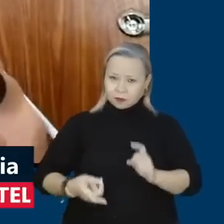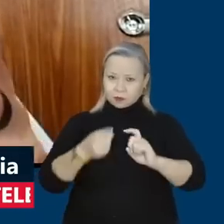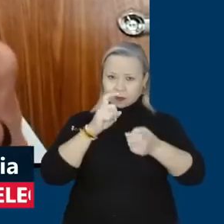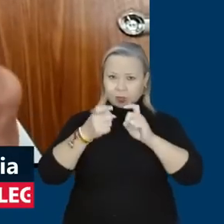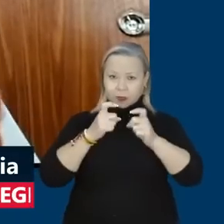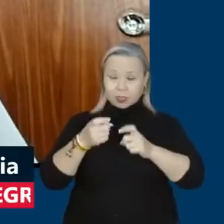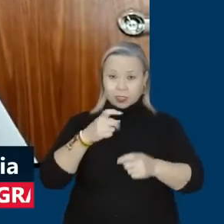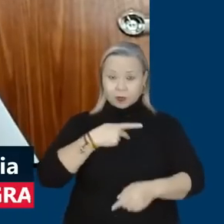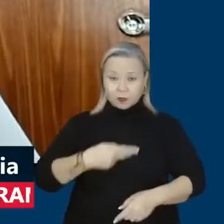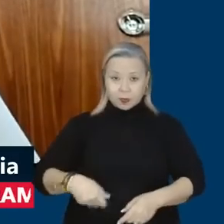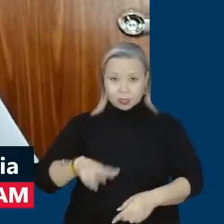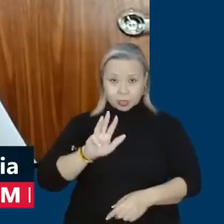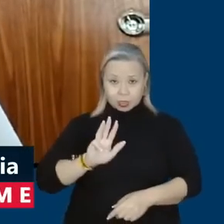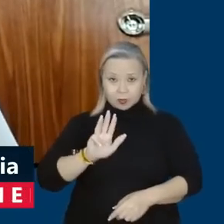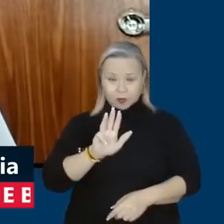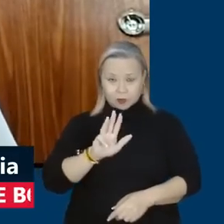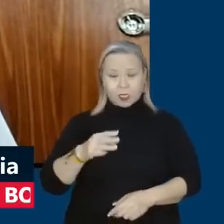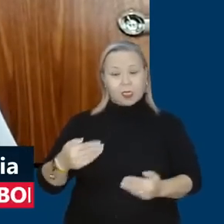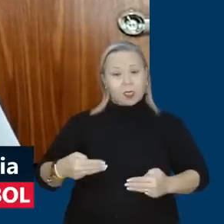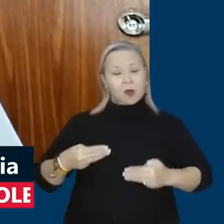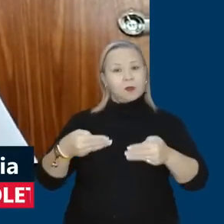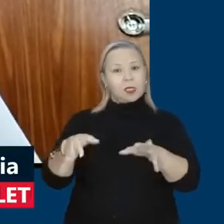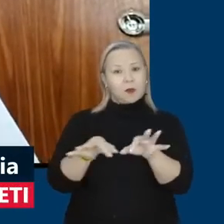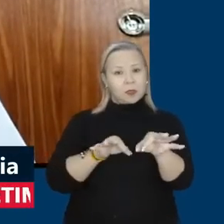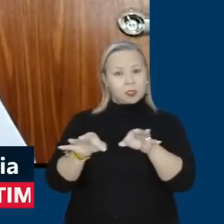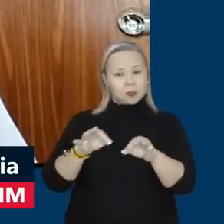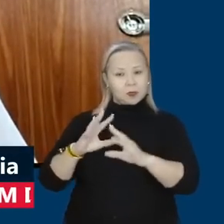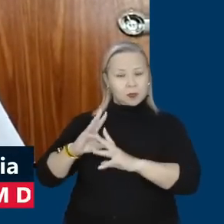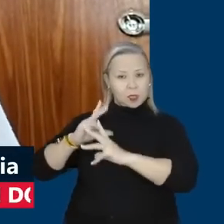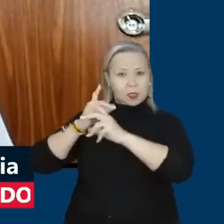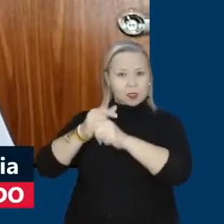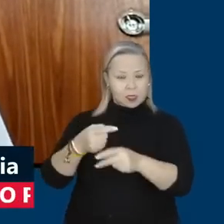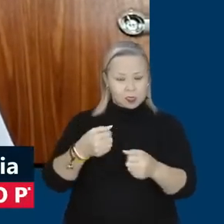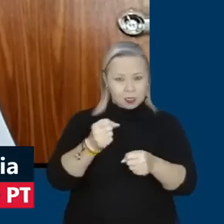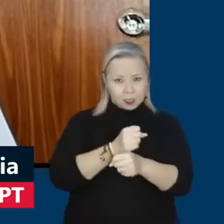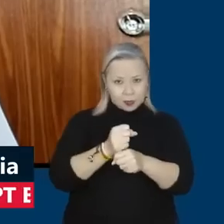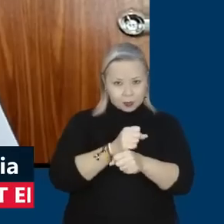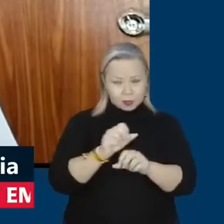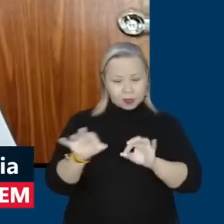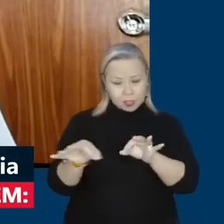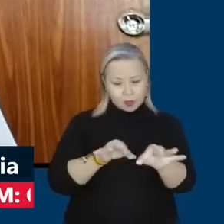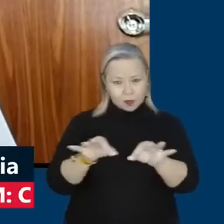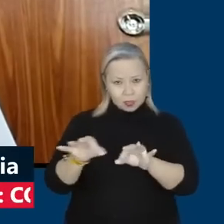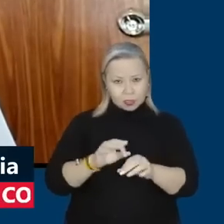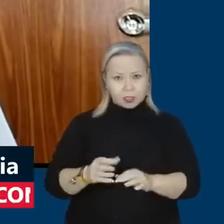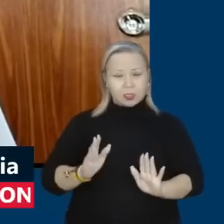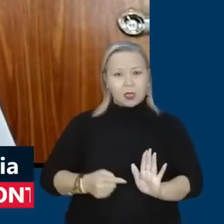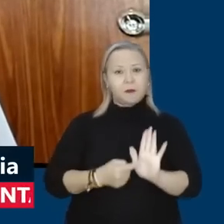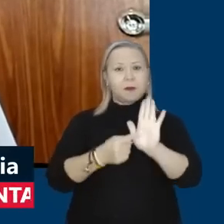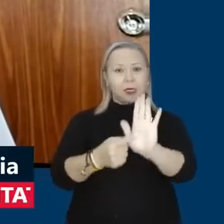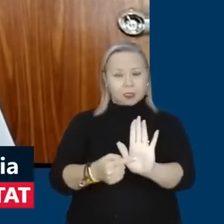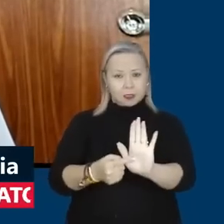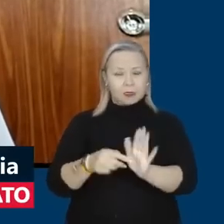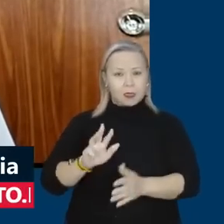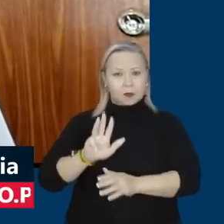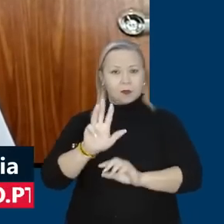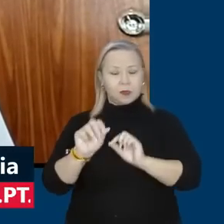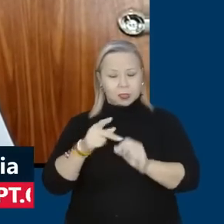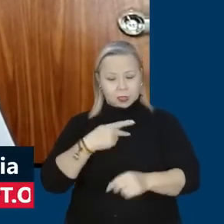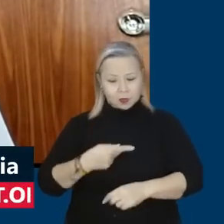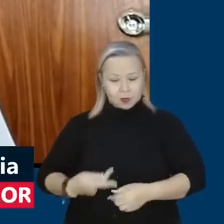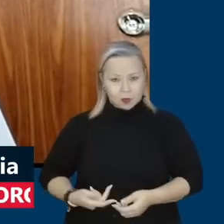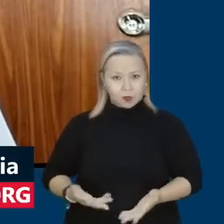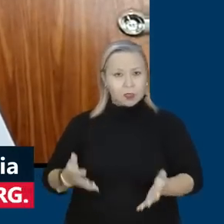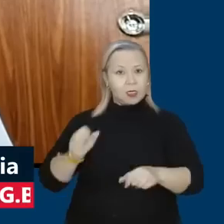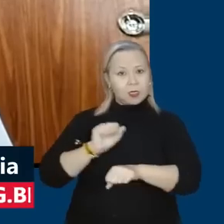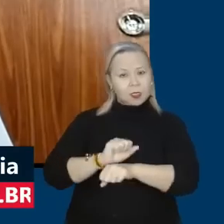o Ministério do Planejamento está reconstruído, já apresentamos ao presidente Lula e aguardamos agora o presidente Lula anunciar quem